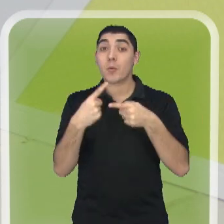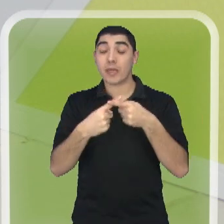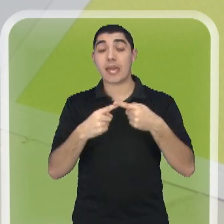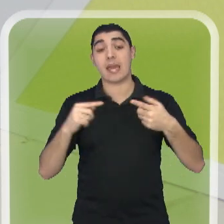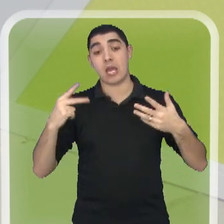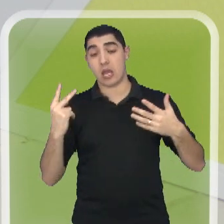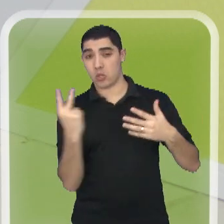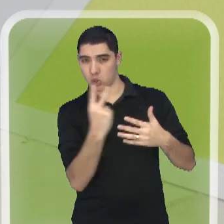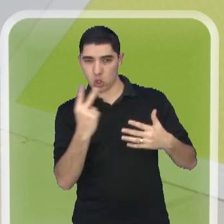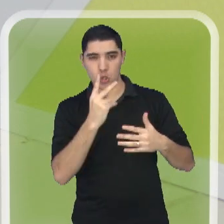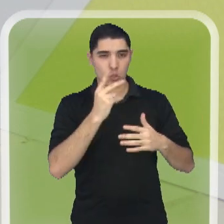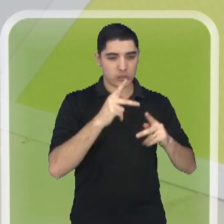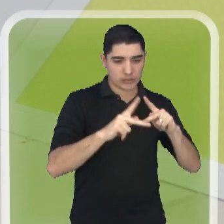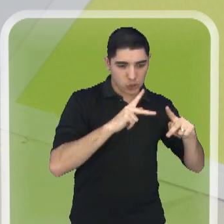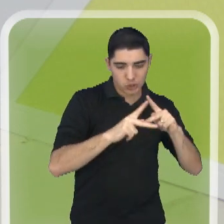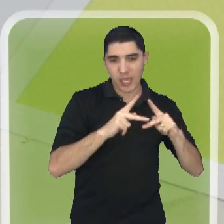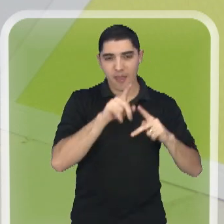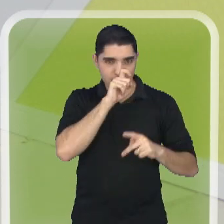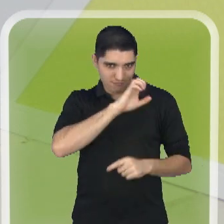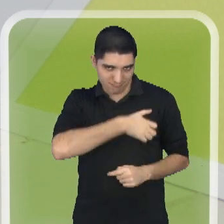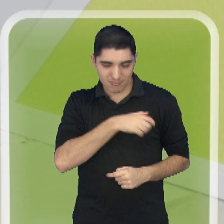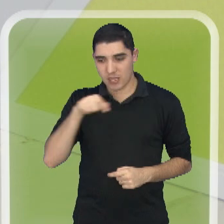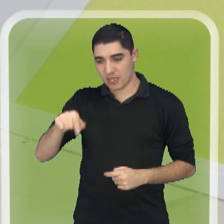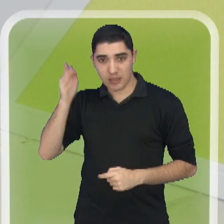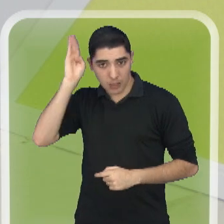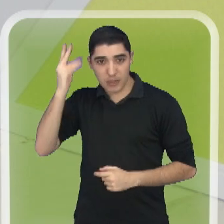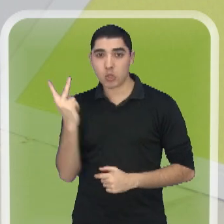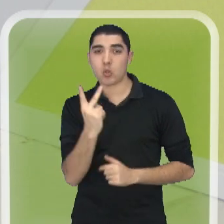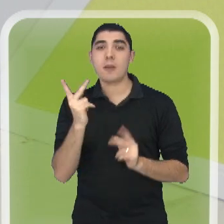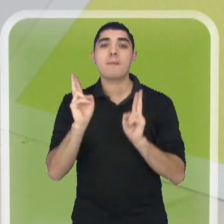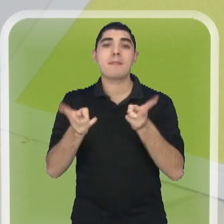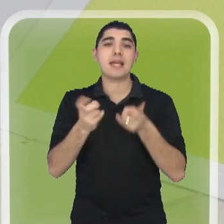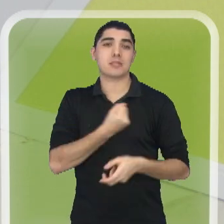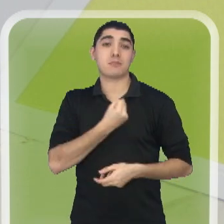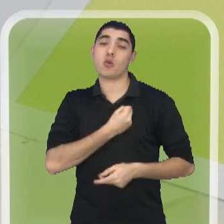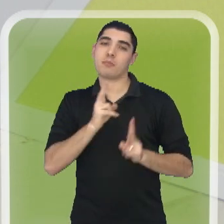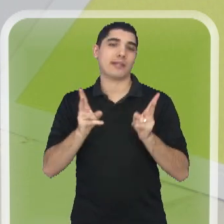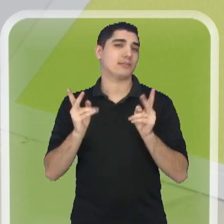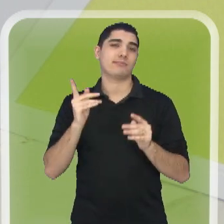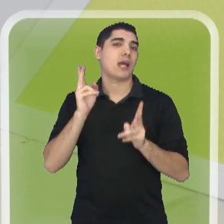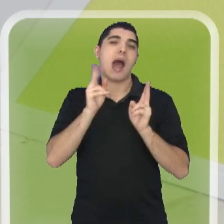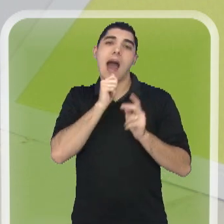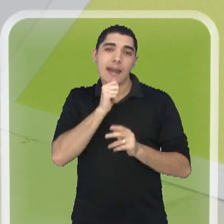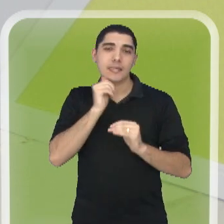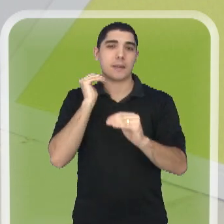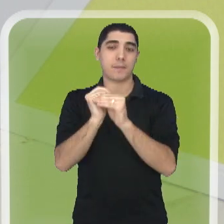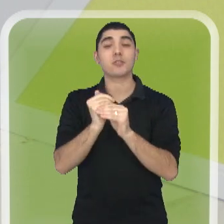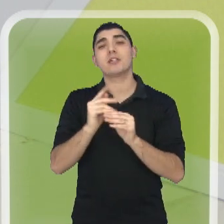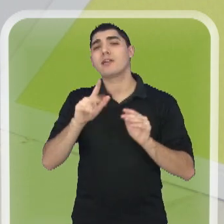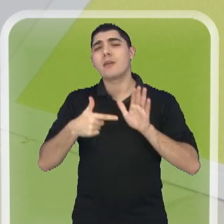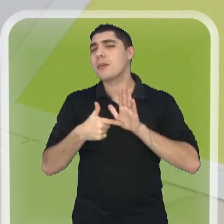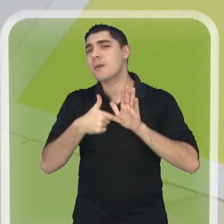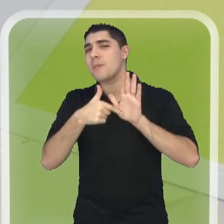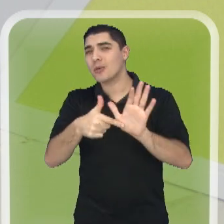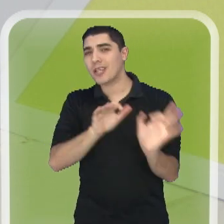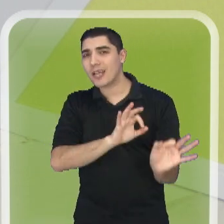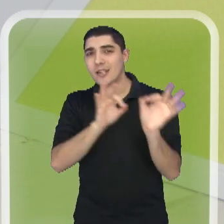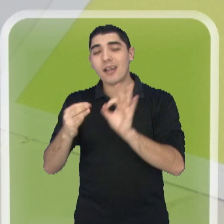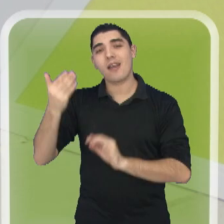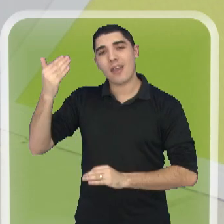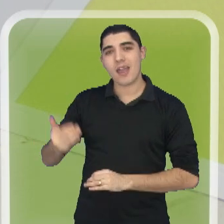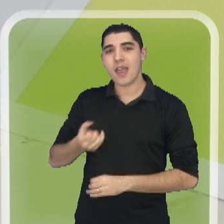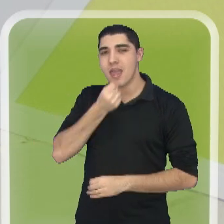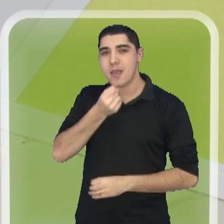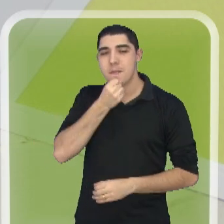estão empatadas em pontos no Grupo A, mas o placar ficou mesmo no empate. Quem conta para você como foi o jogo é o